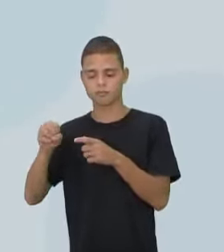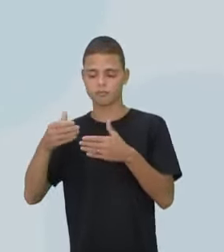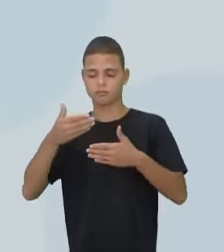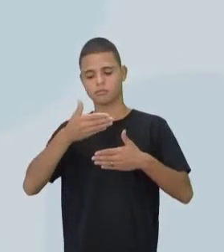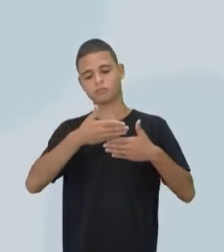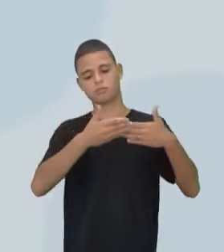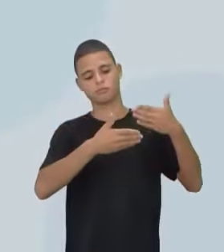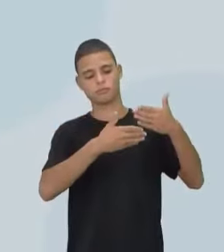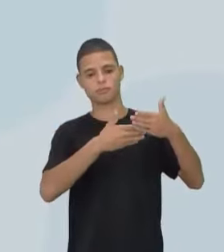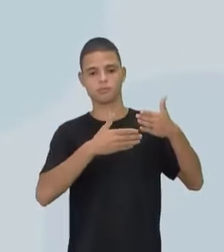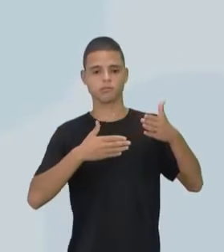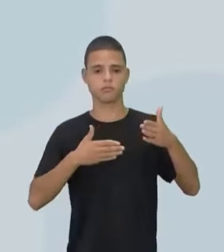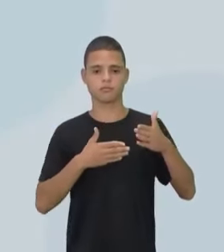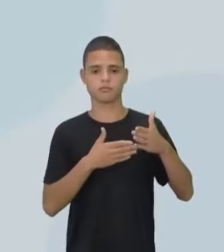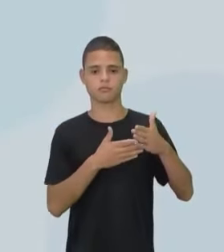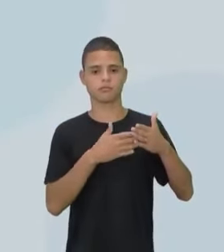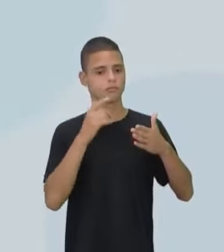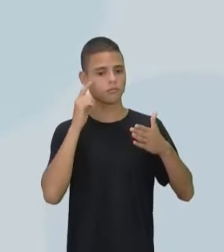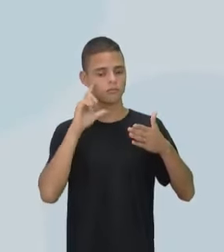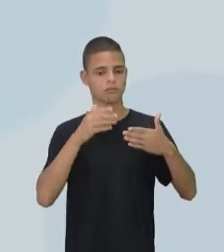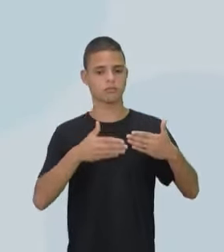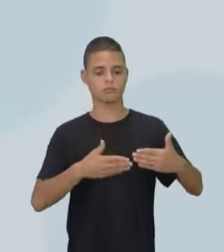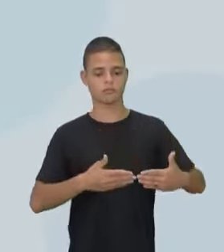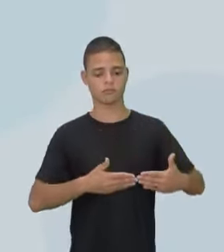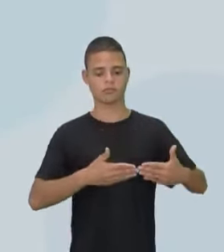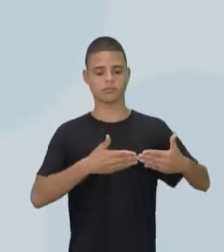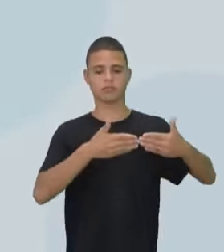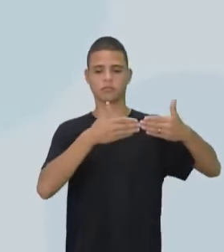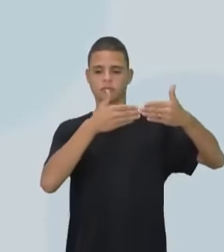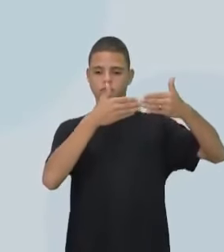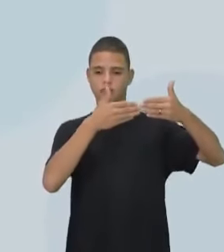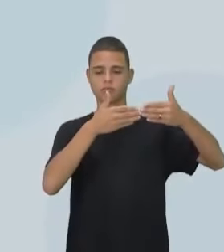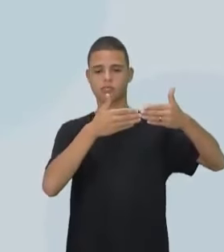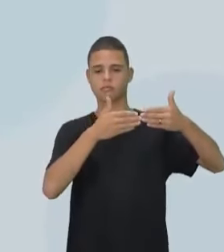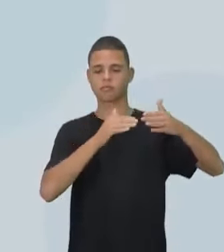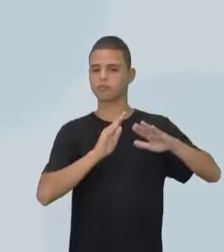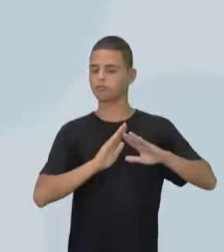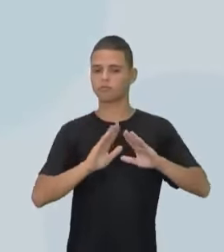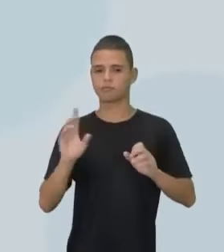essa barreira toda levanta e ela não está aqui por